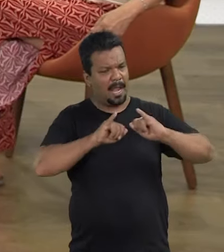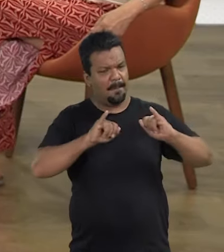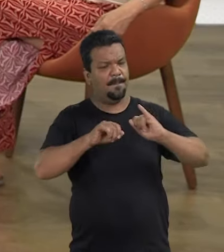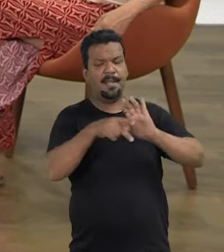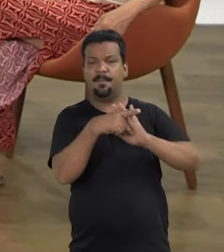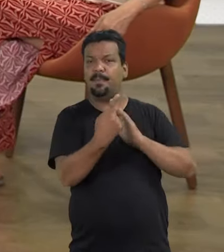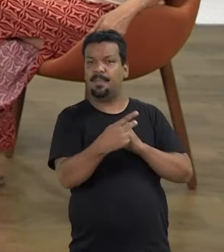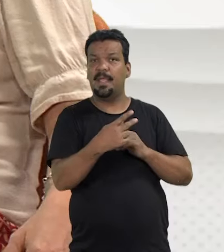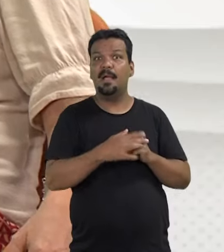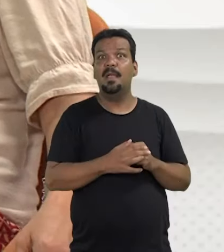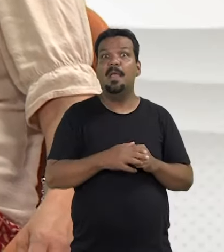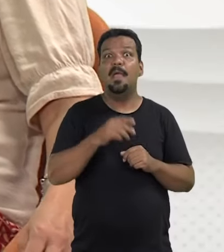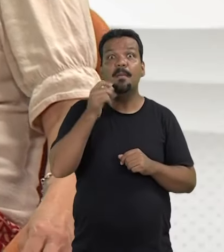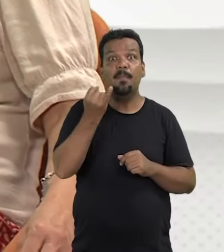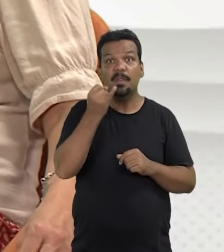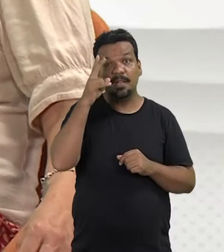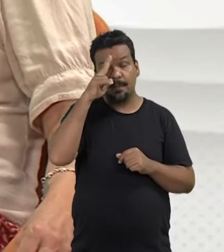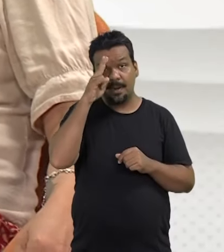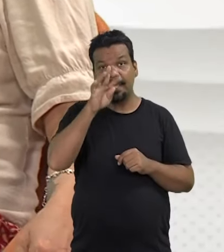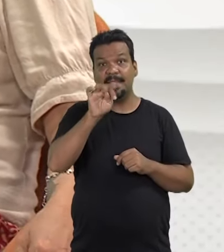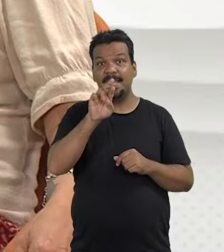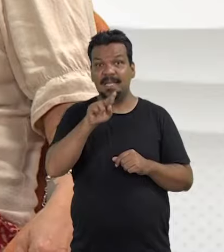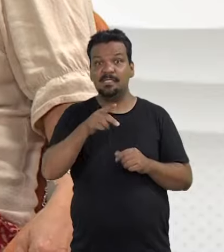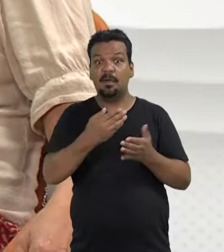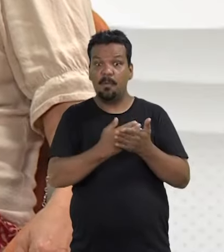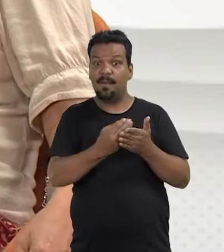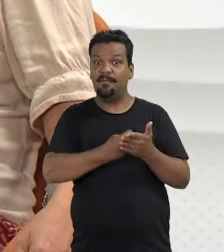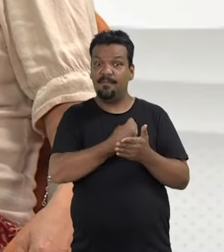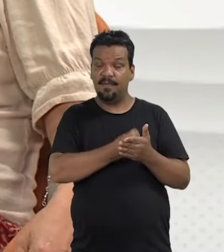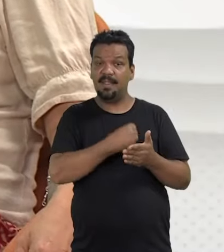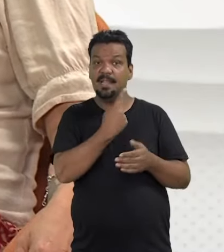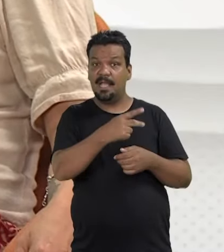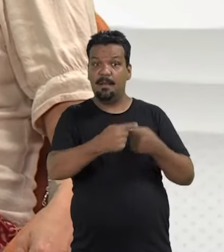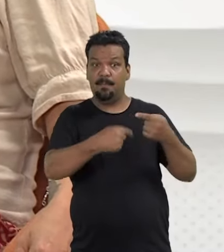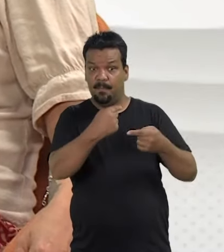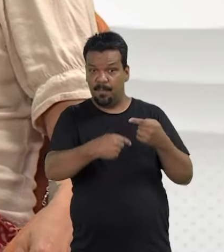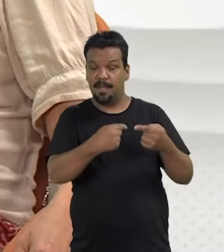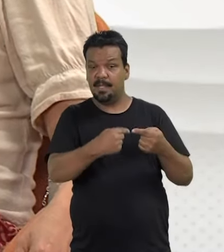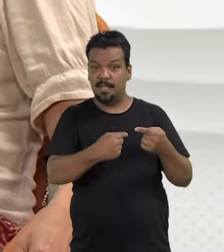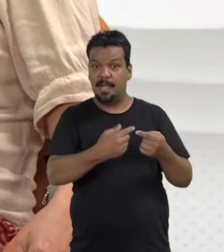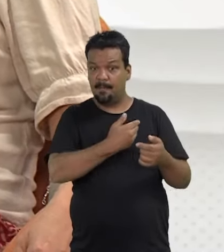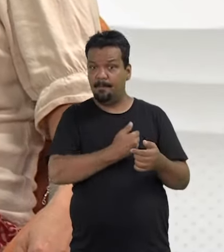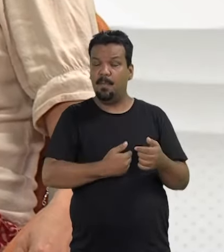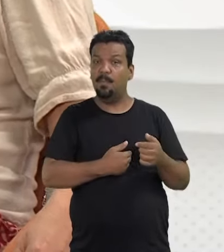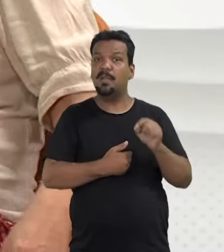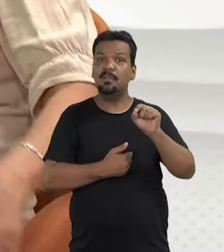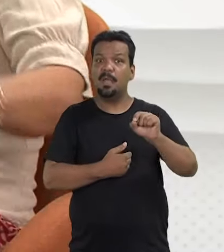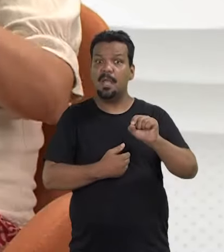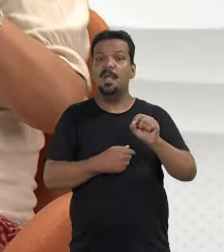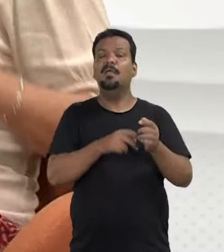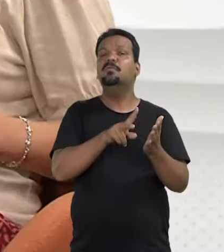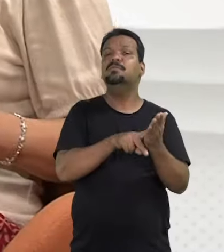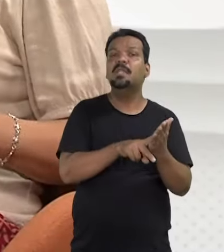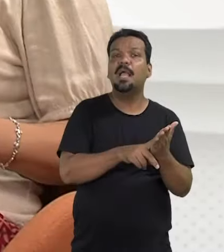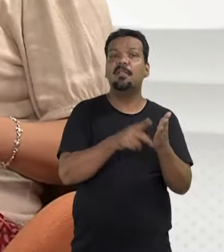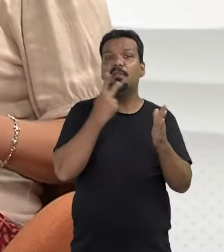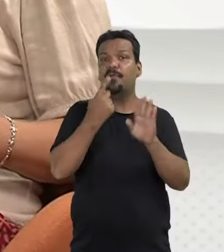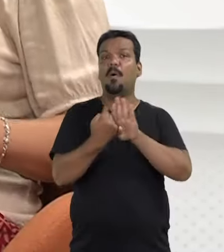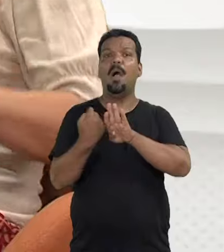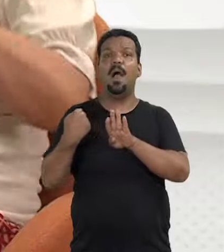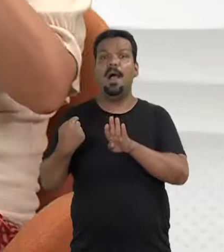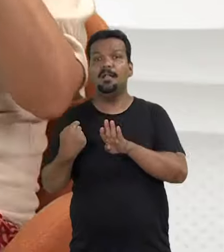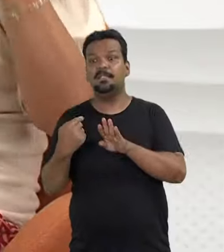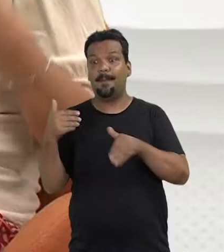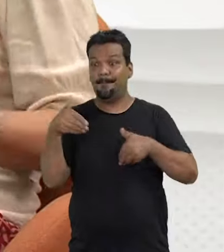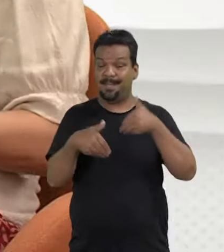a campanha dela? É importante lembrar que Tereza começa na vida política pública no sindicato. Aquilo que a gente falava no bloco